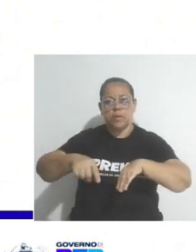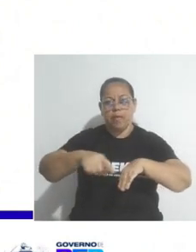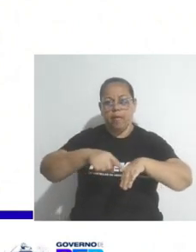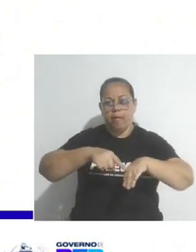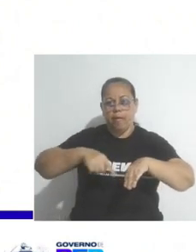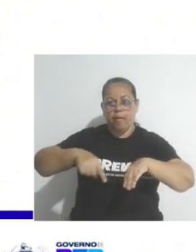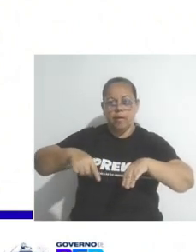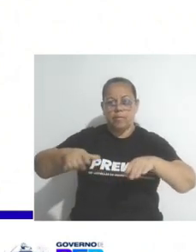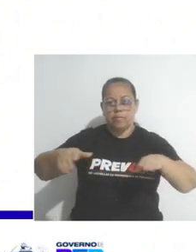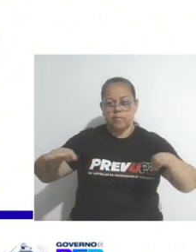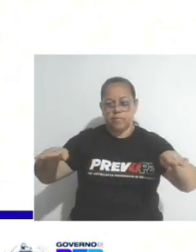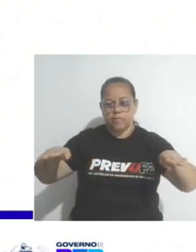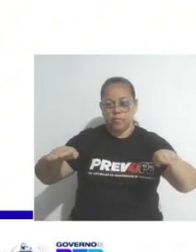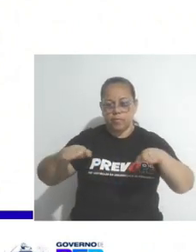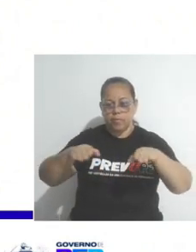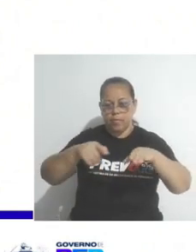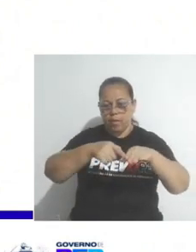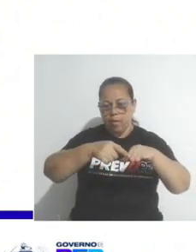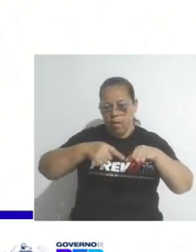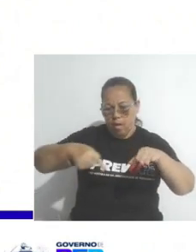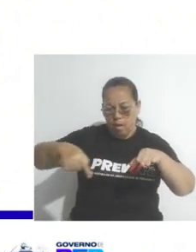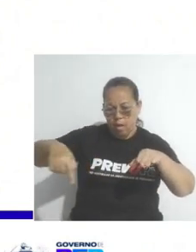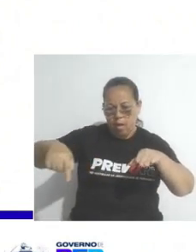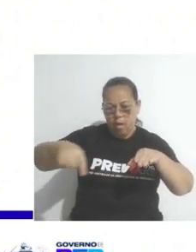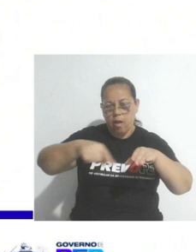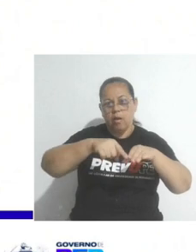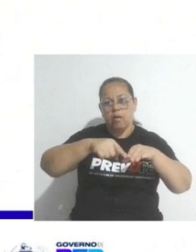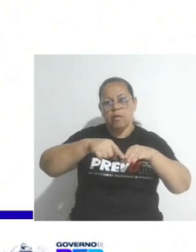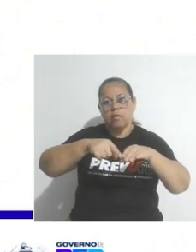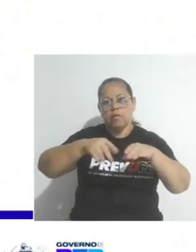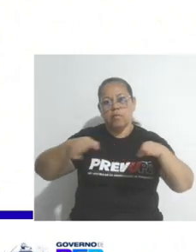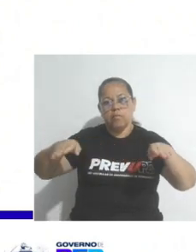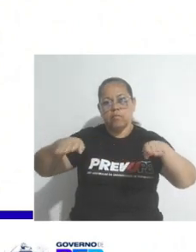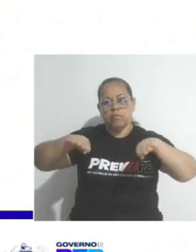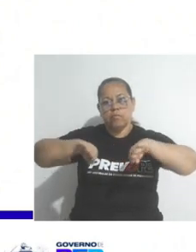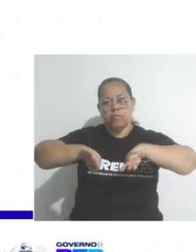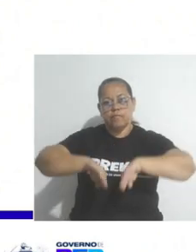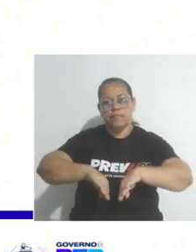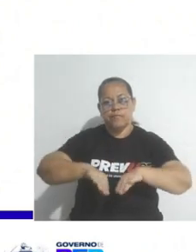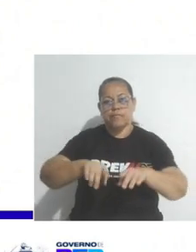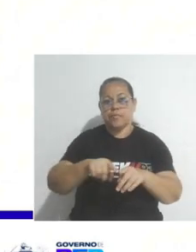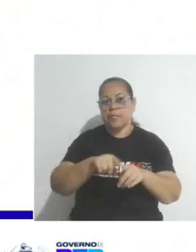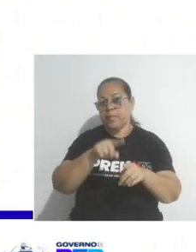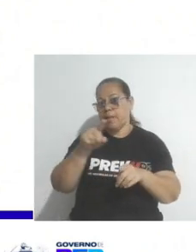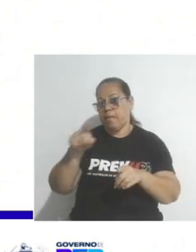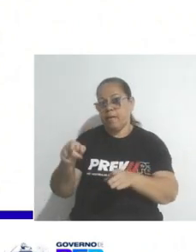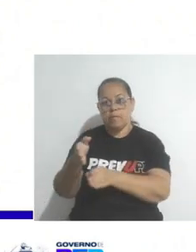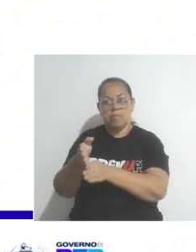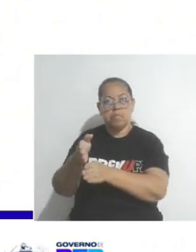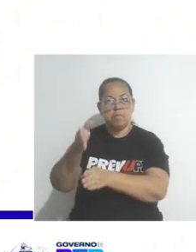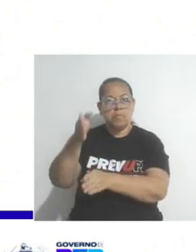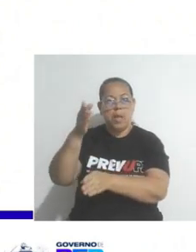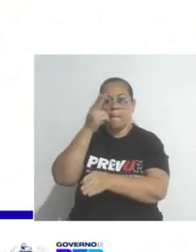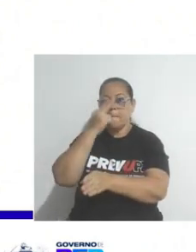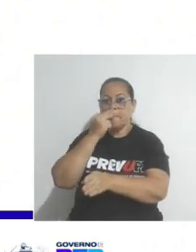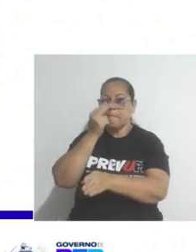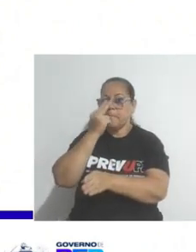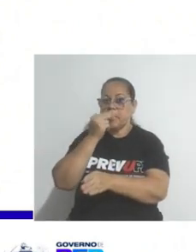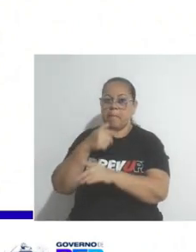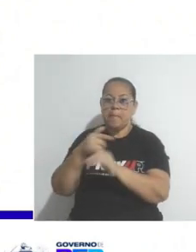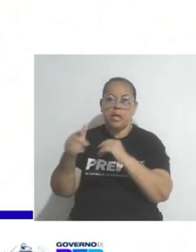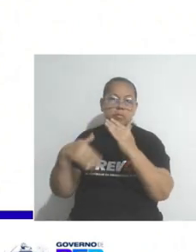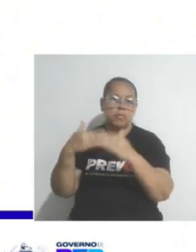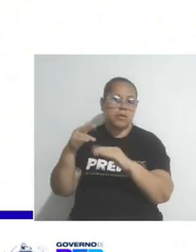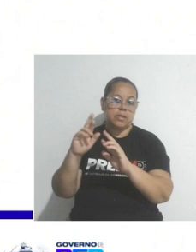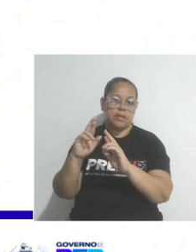buraco de forma mais simples de compreender no segundo bloco nós temos o mesmo resultado porém o processo